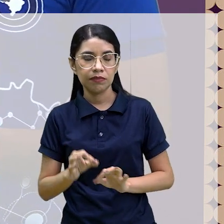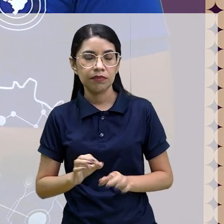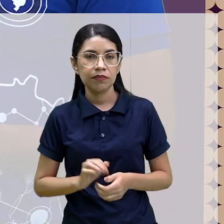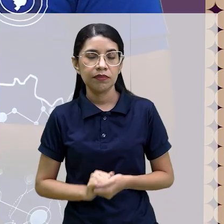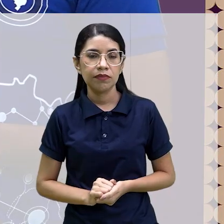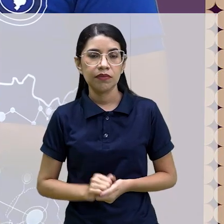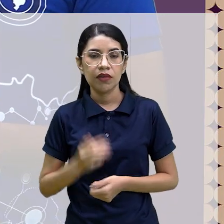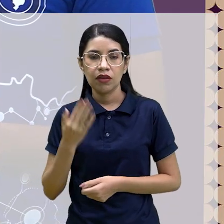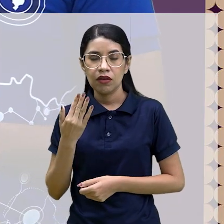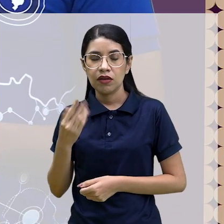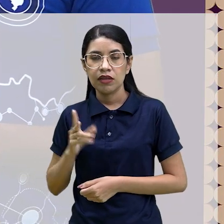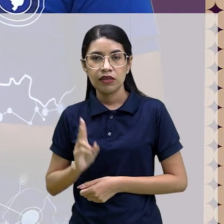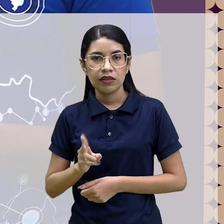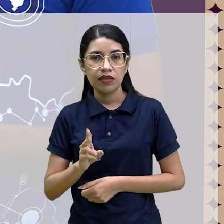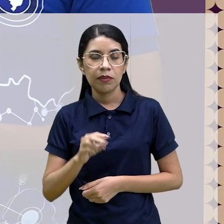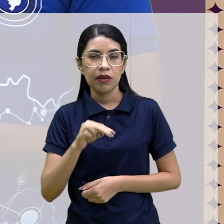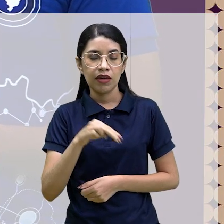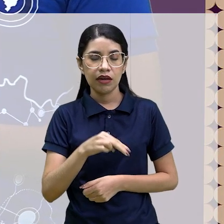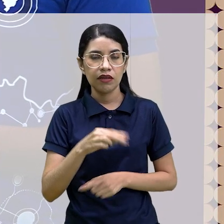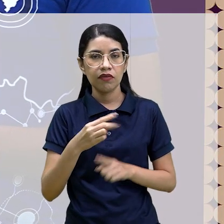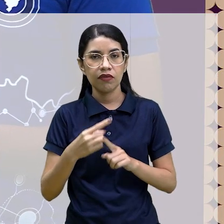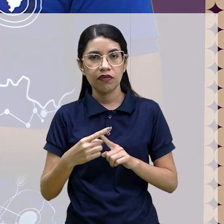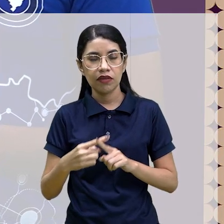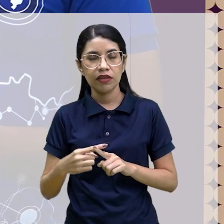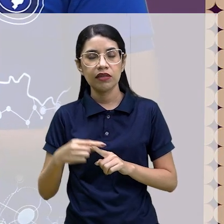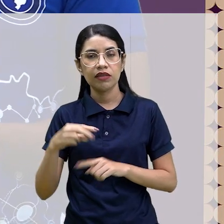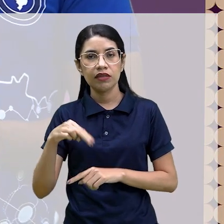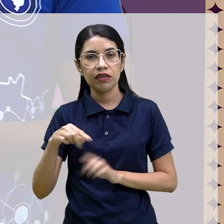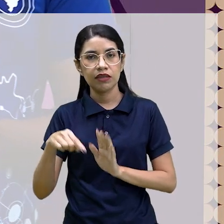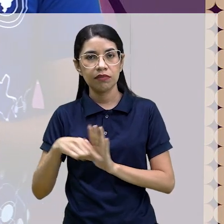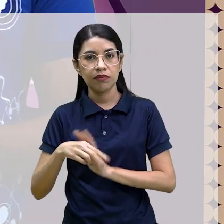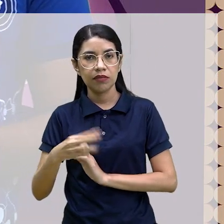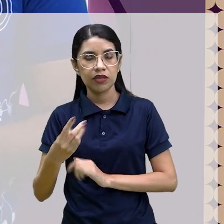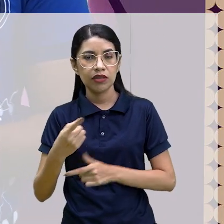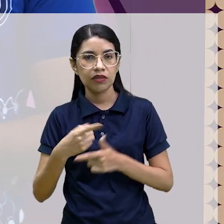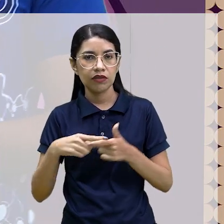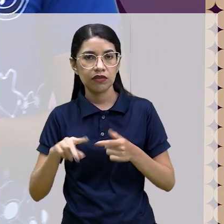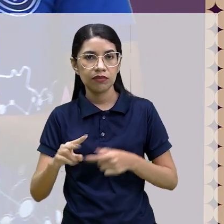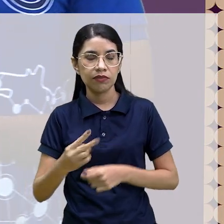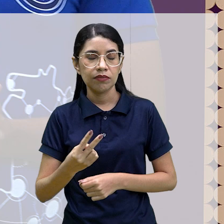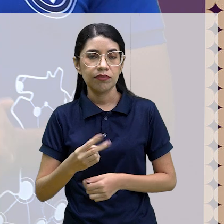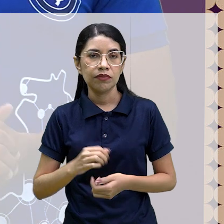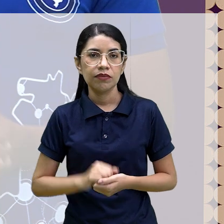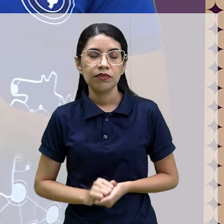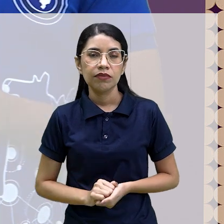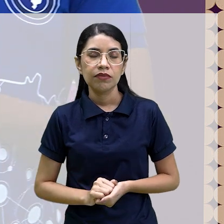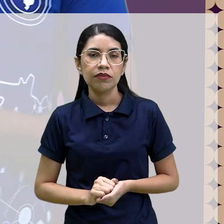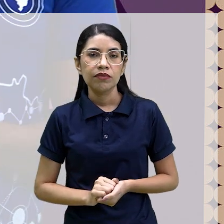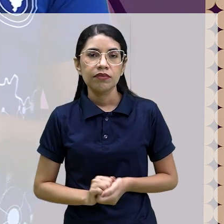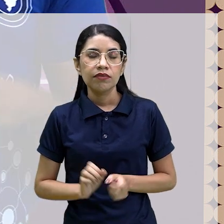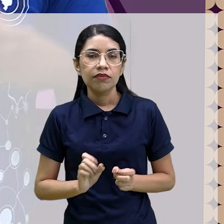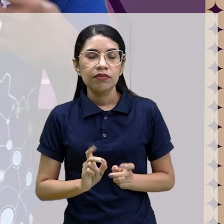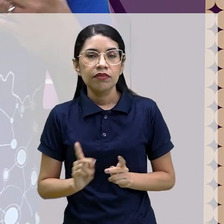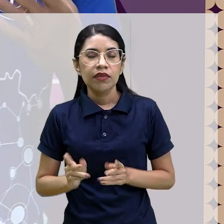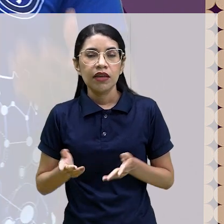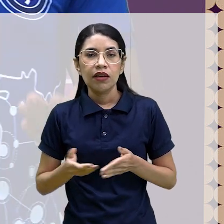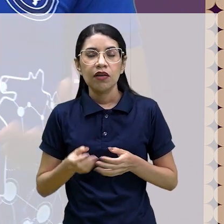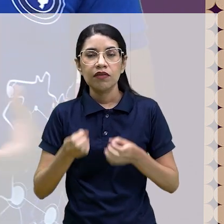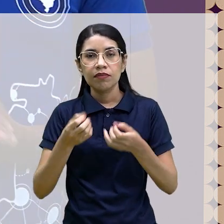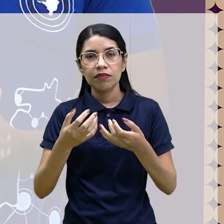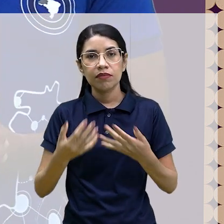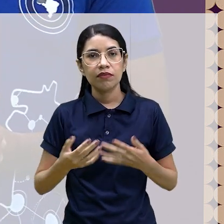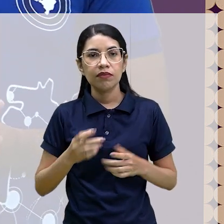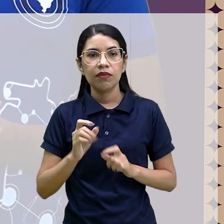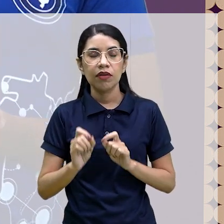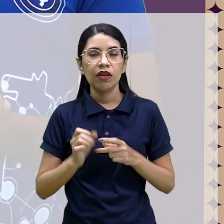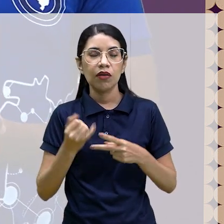Então aqui, ó, sempre vai ser N vezes N menos 3 dividido por 2. Muito bem, então agora vamos falar um pouco